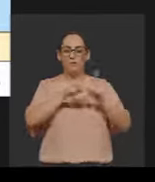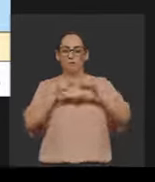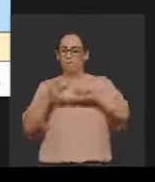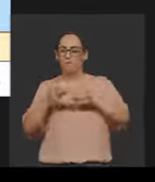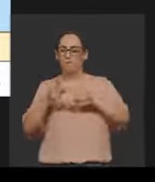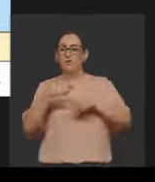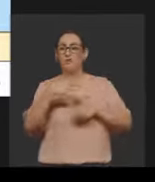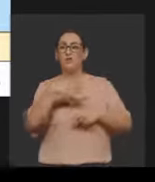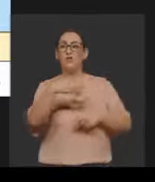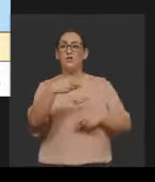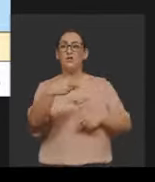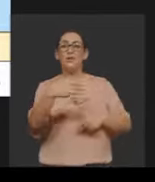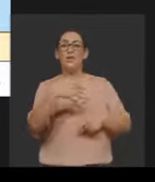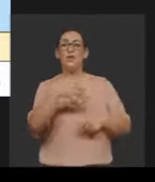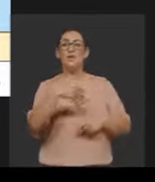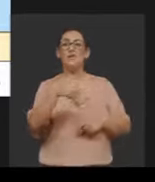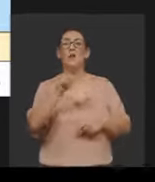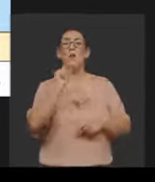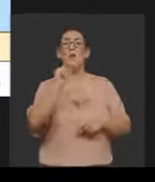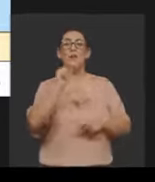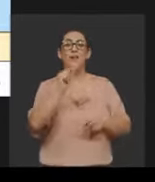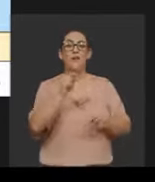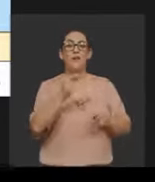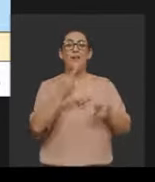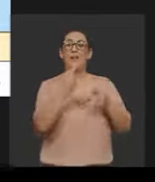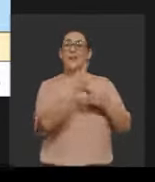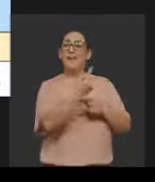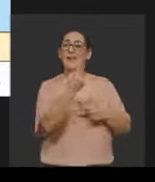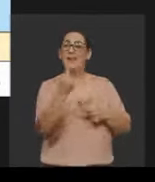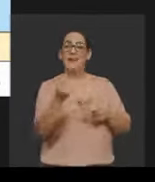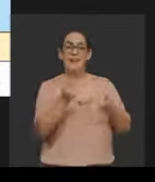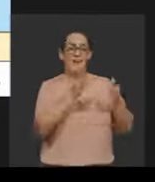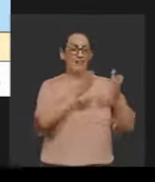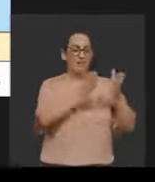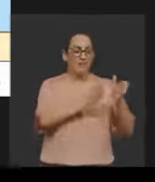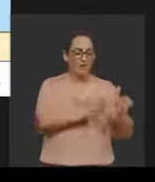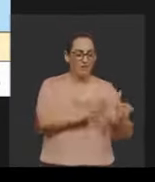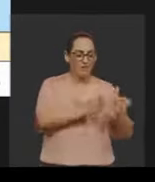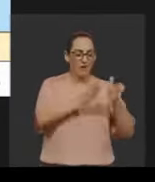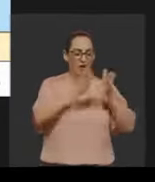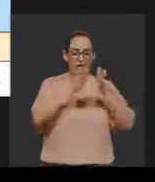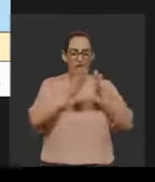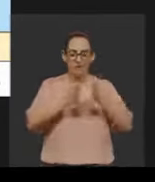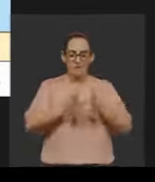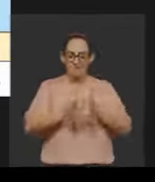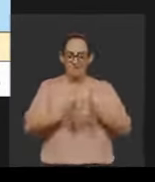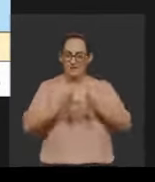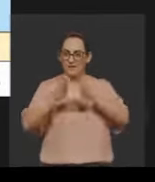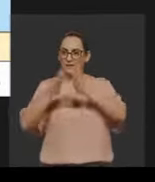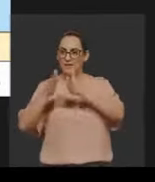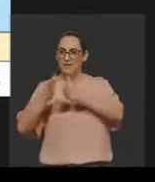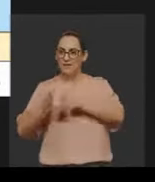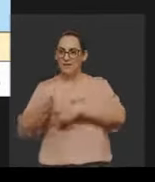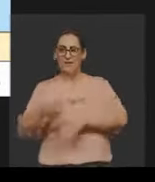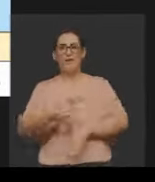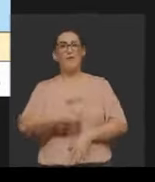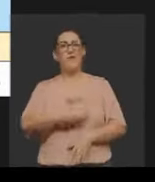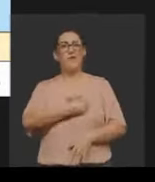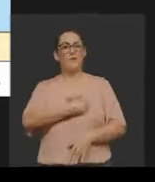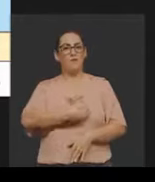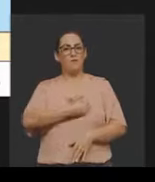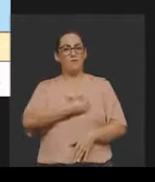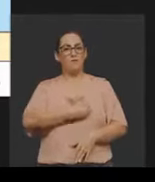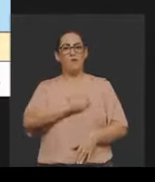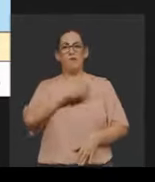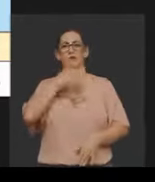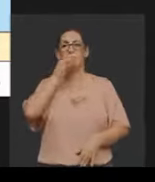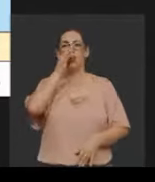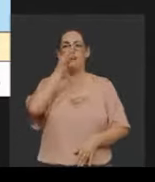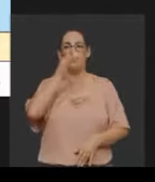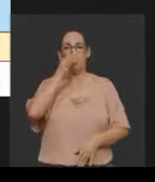disso daqui, ó, das fases de vida dessa planta, onde eu vou ter uma fase de